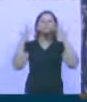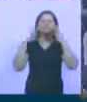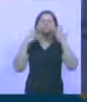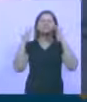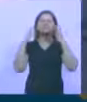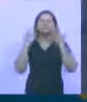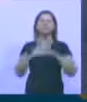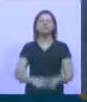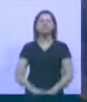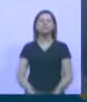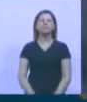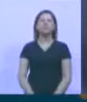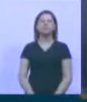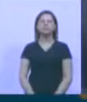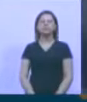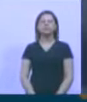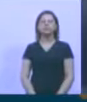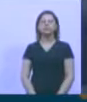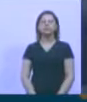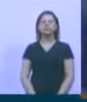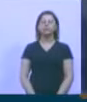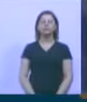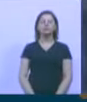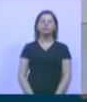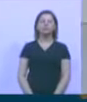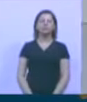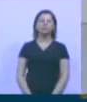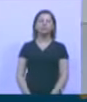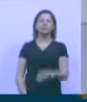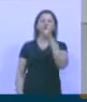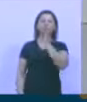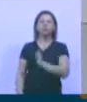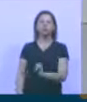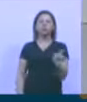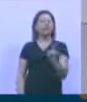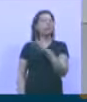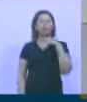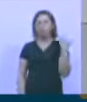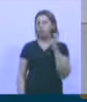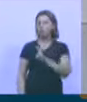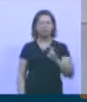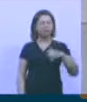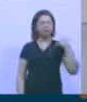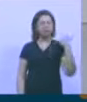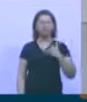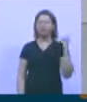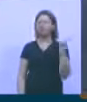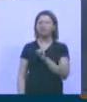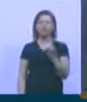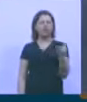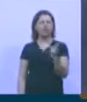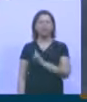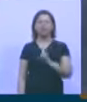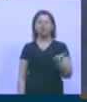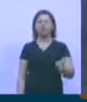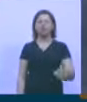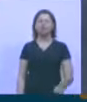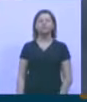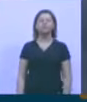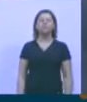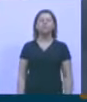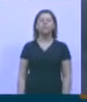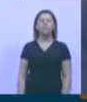So I told him, you will not die at the age of 55. Eu disse para ele, você não vai morrer com 55 anos. That was a long time